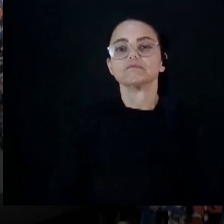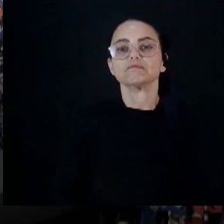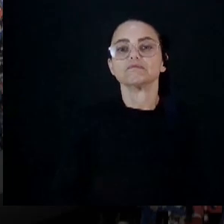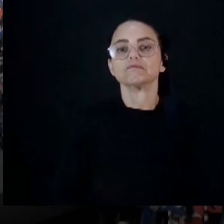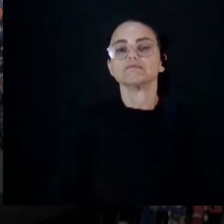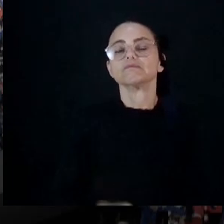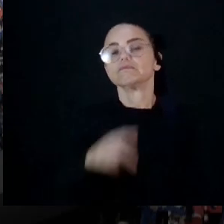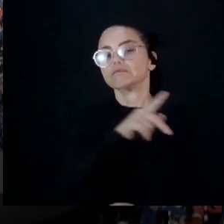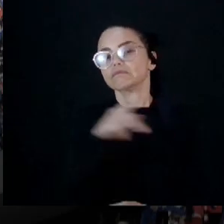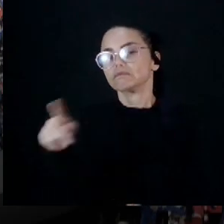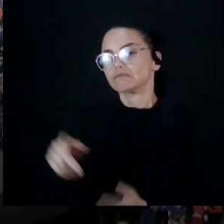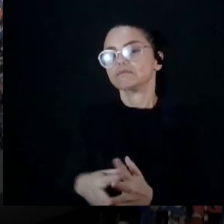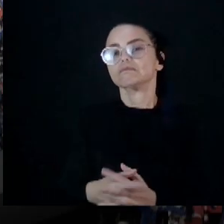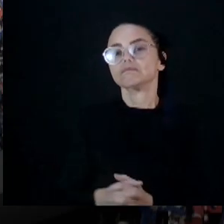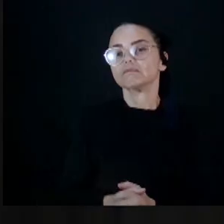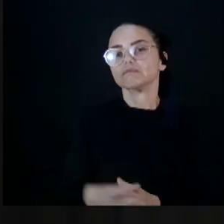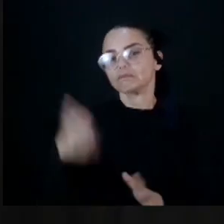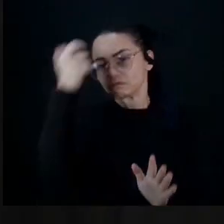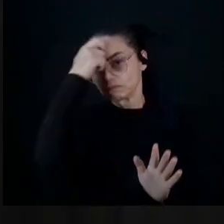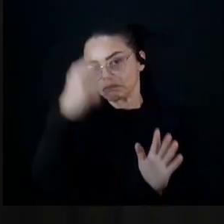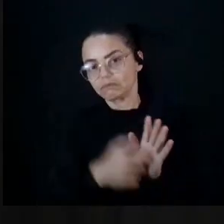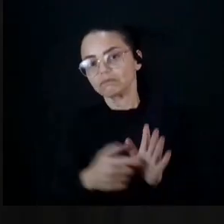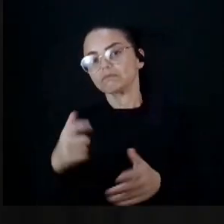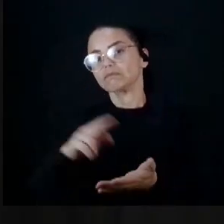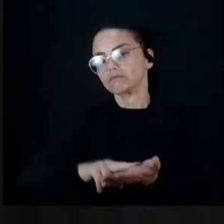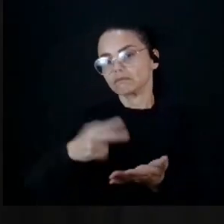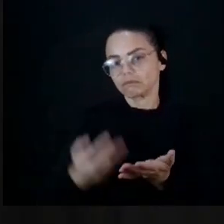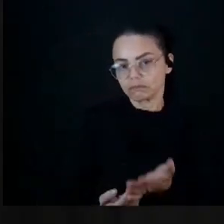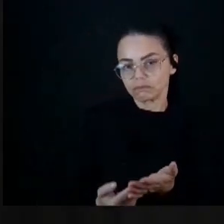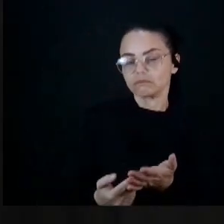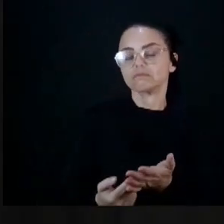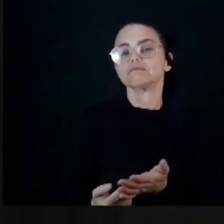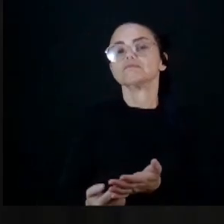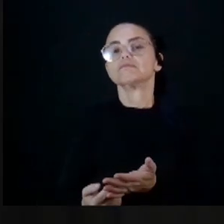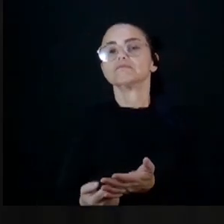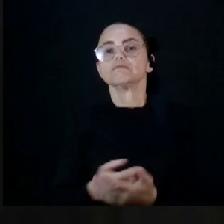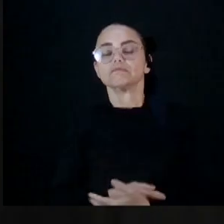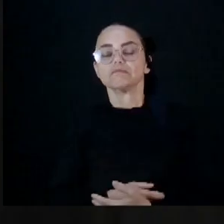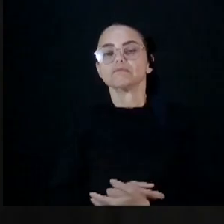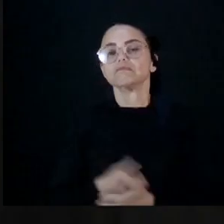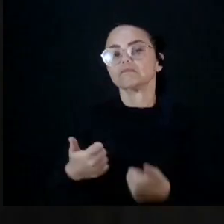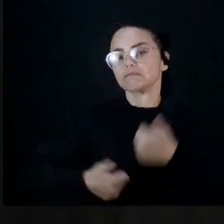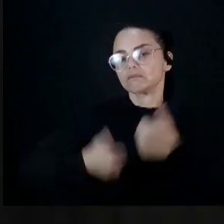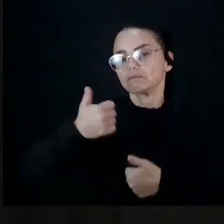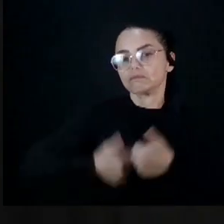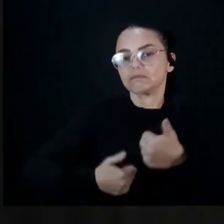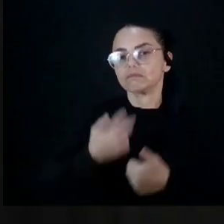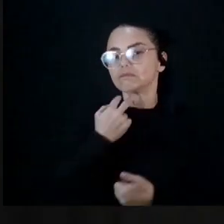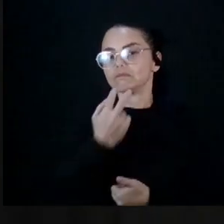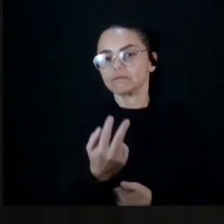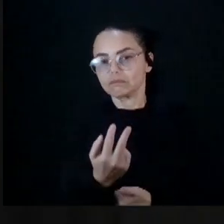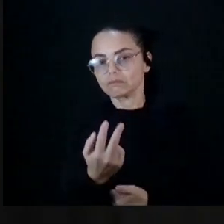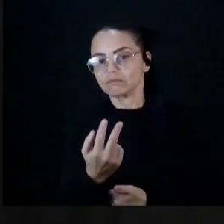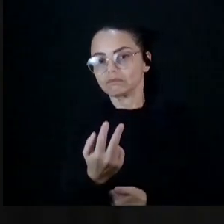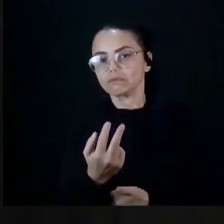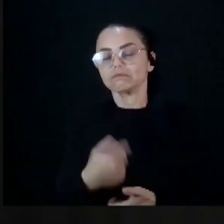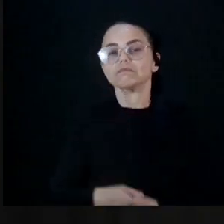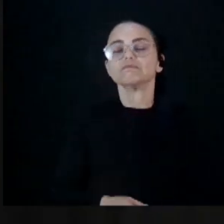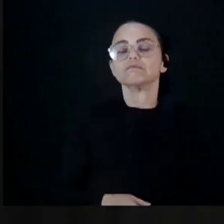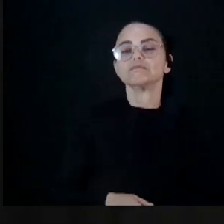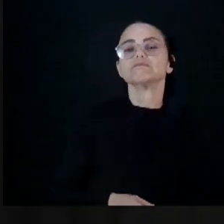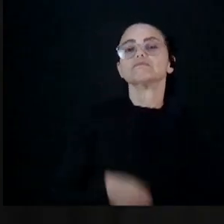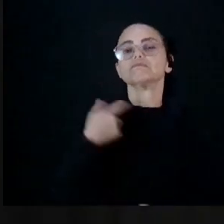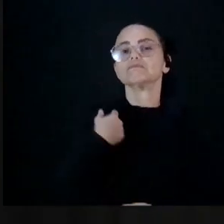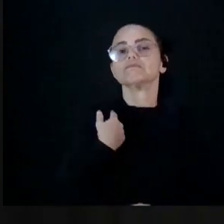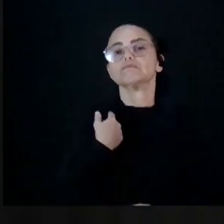Professor, e a IA já consegue traduzir e narrar os jogos em tempo real com vozes dos avatares. Isso vai acabar de vez